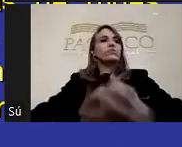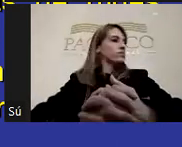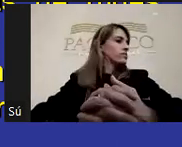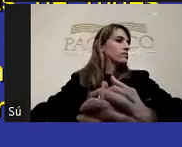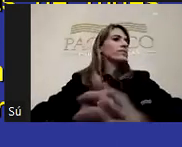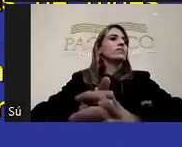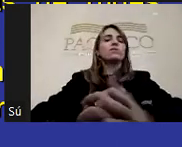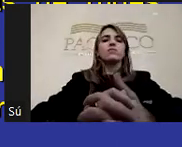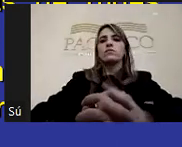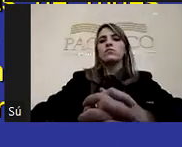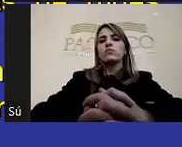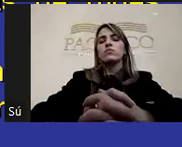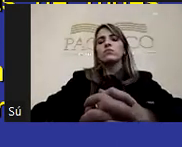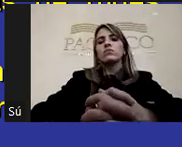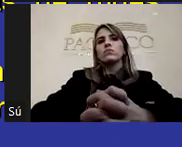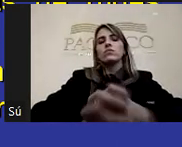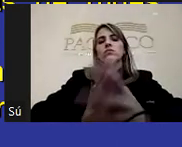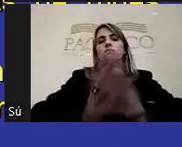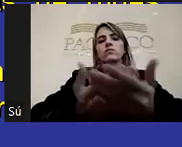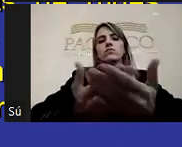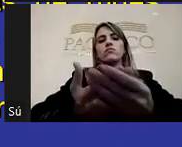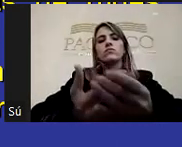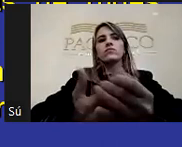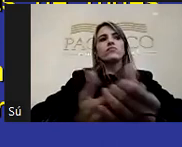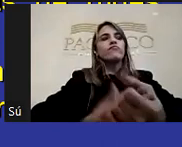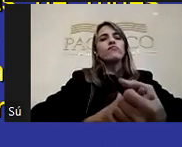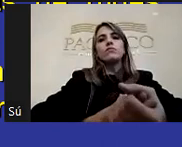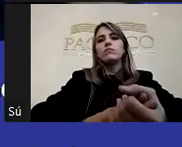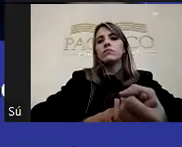Mas o risco de se proliferar com doenças é muito grande.